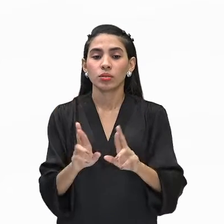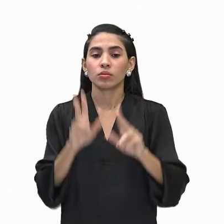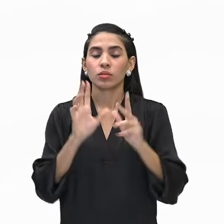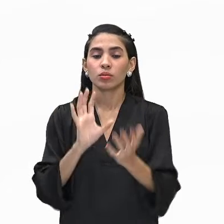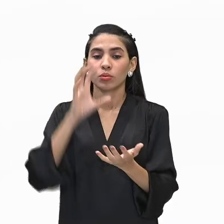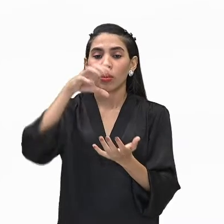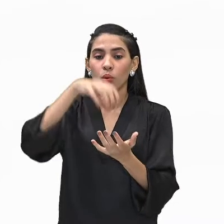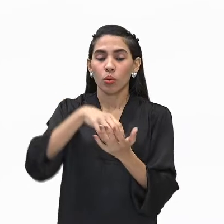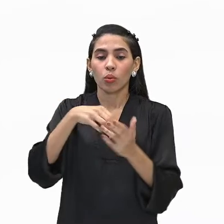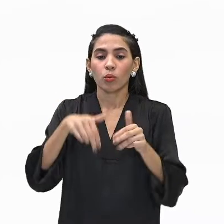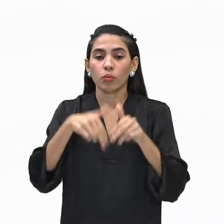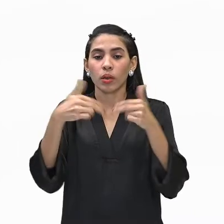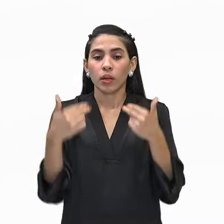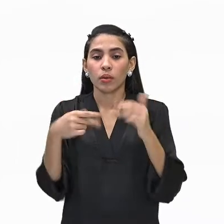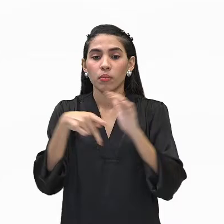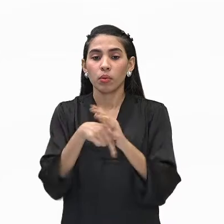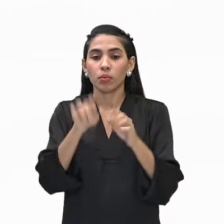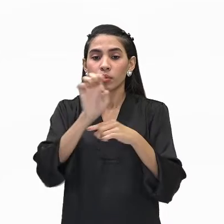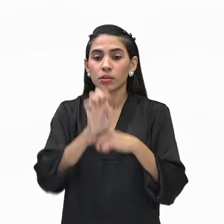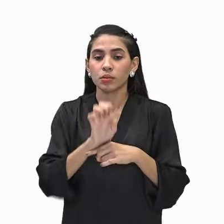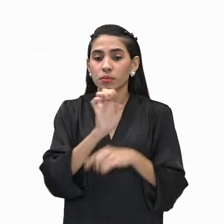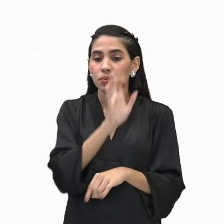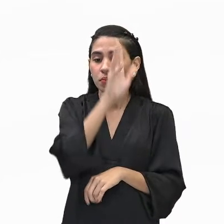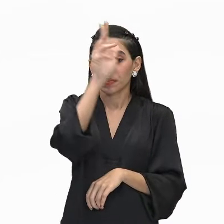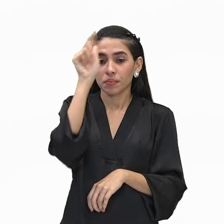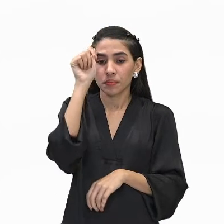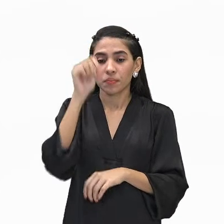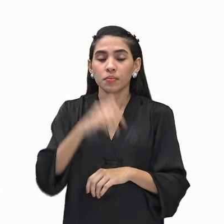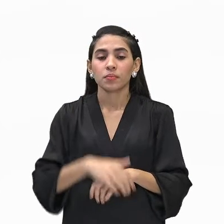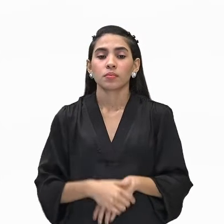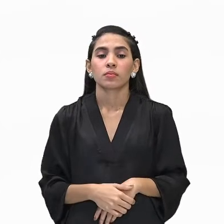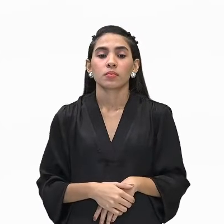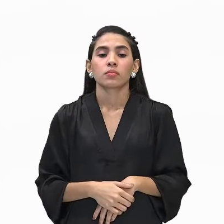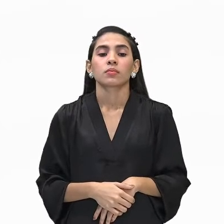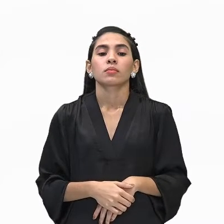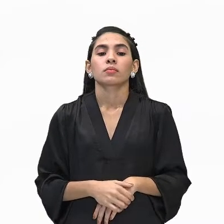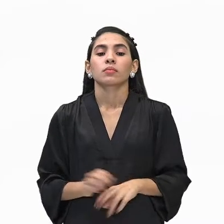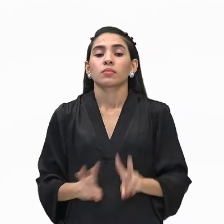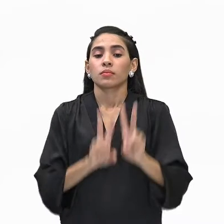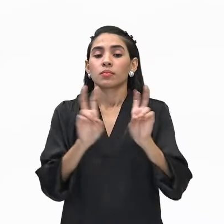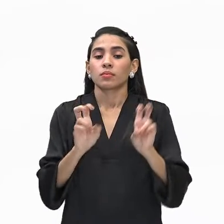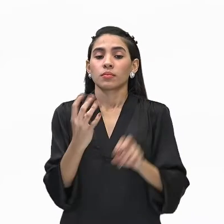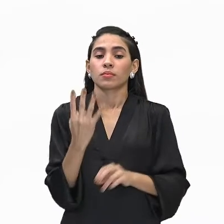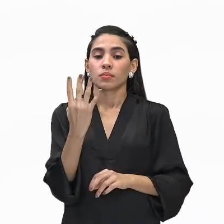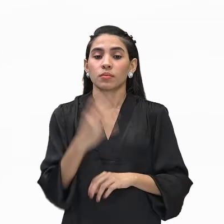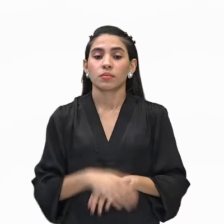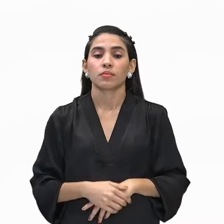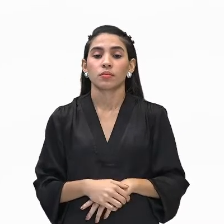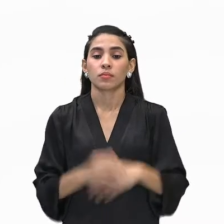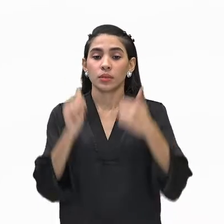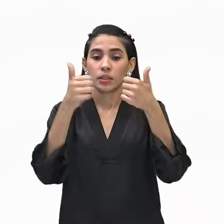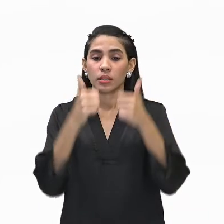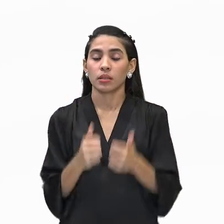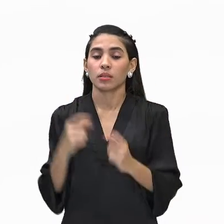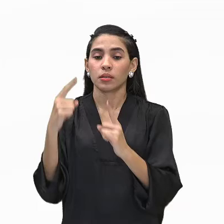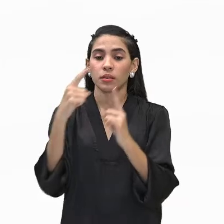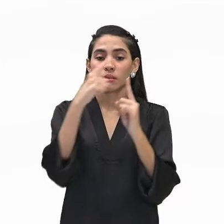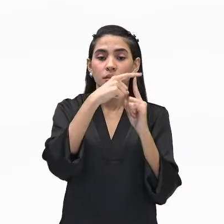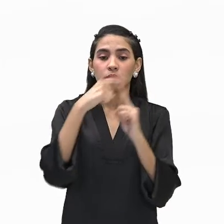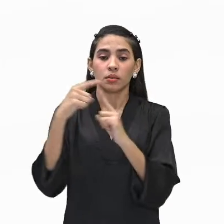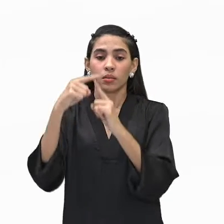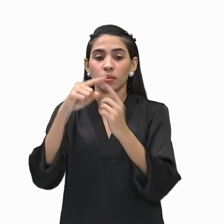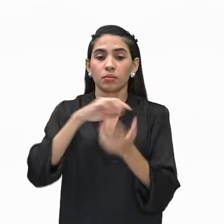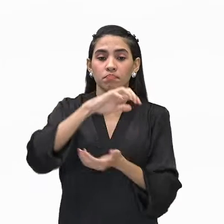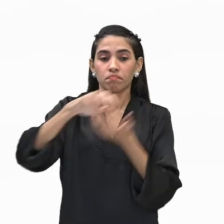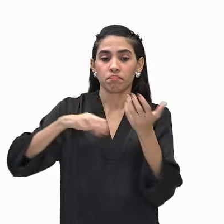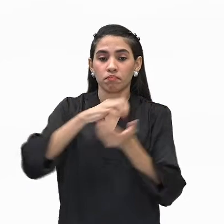grupos étnicos do estado do Amazonas? Subtema 4, análise dos tipos de